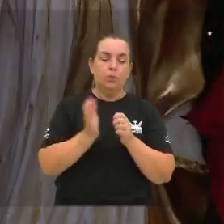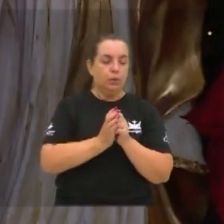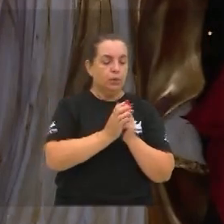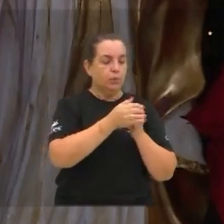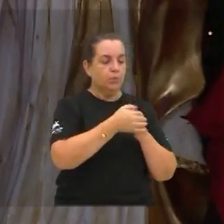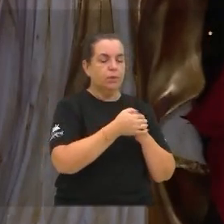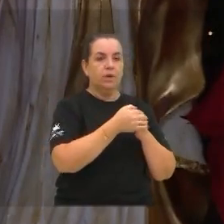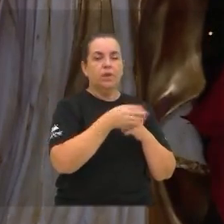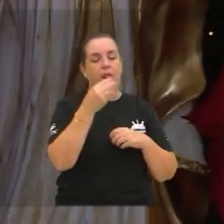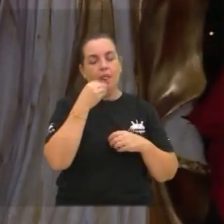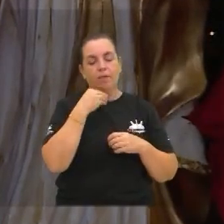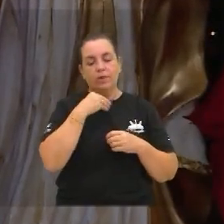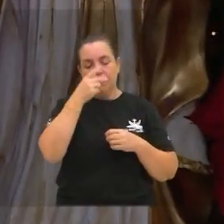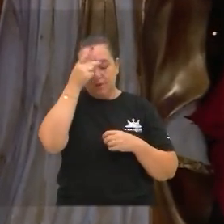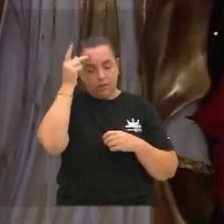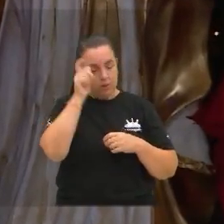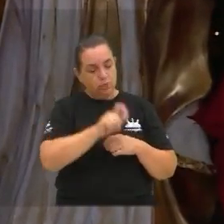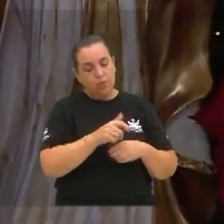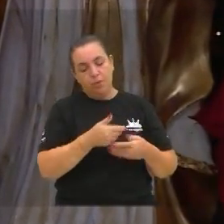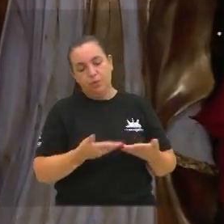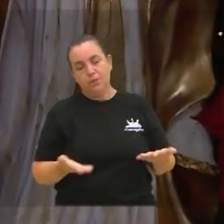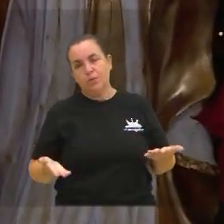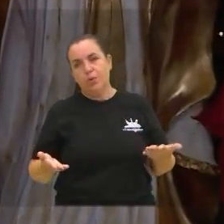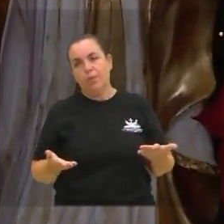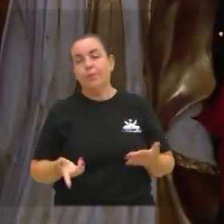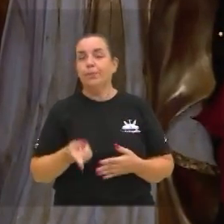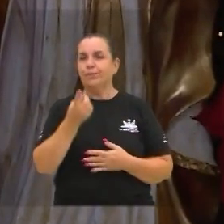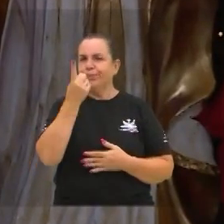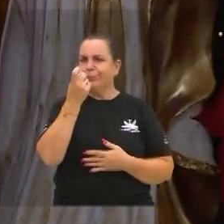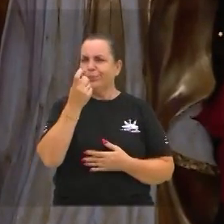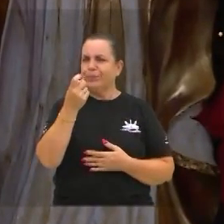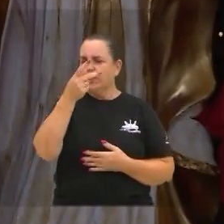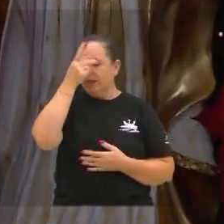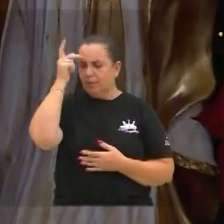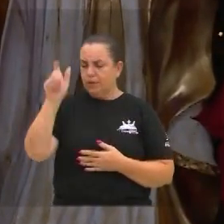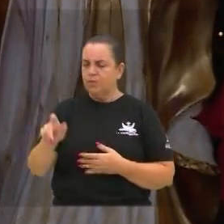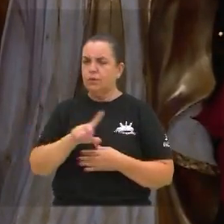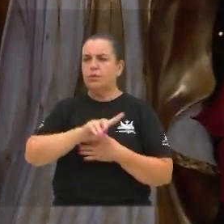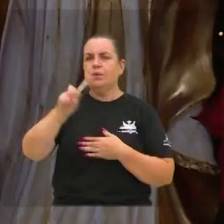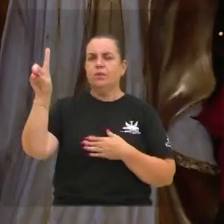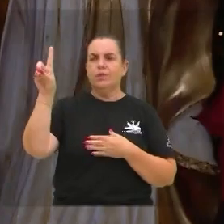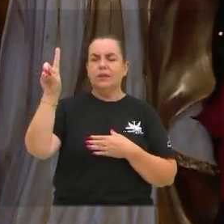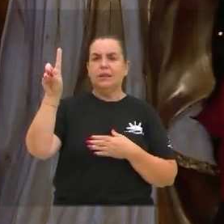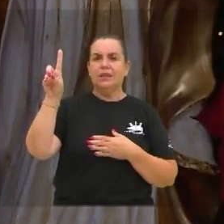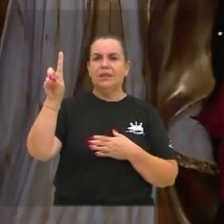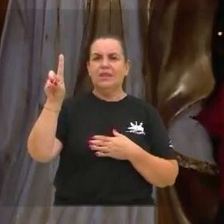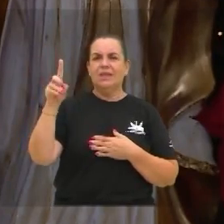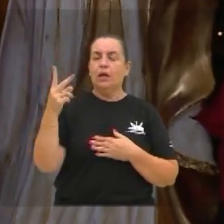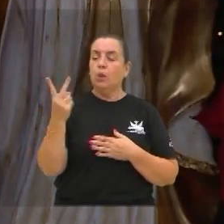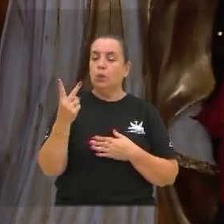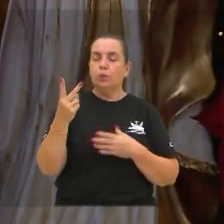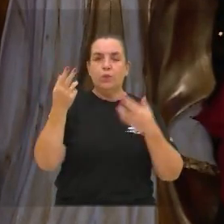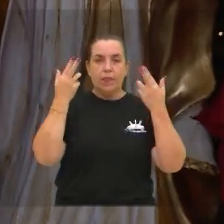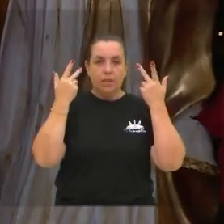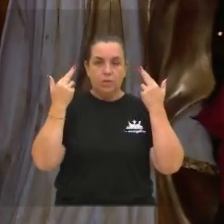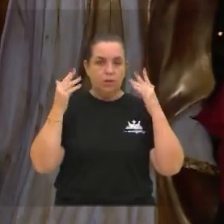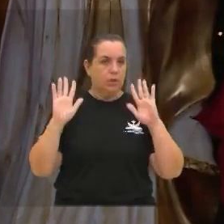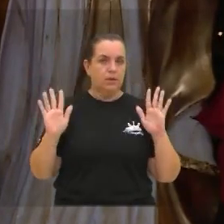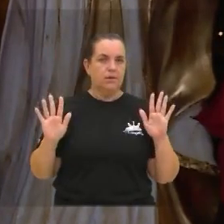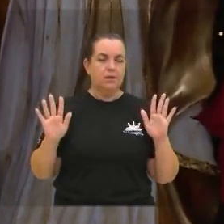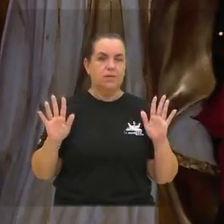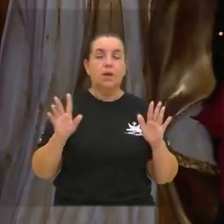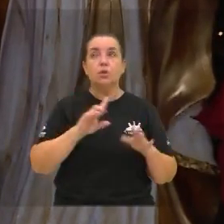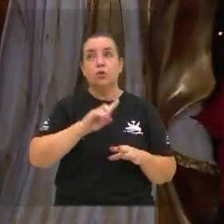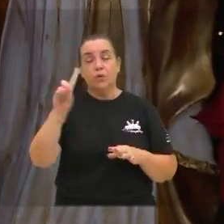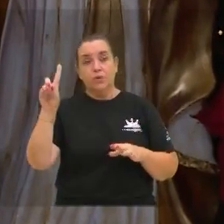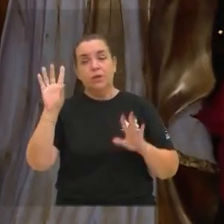na fragilidade humana, uma única pessoa divina com duas naturezas,